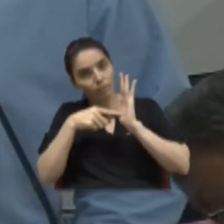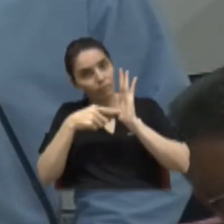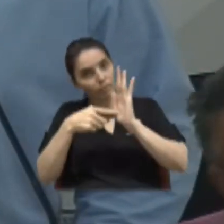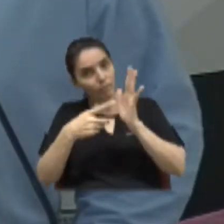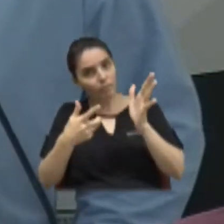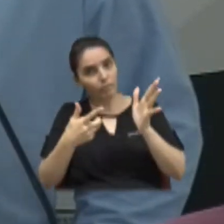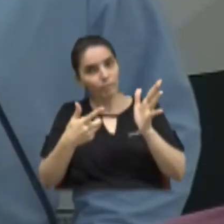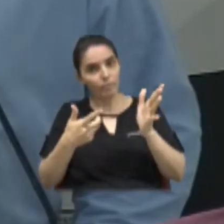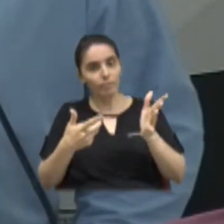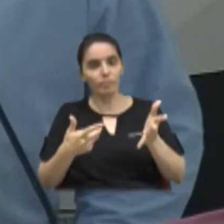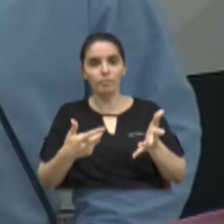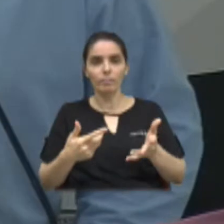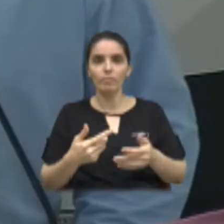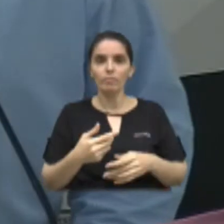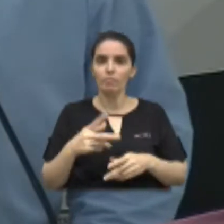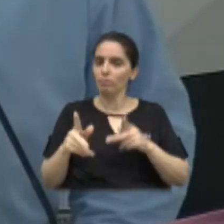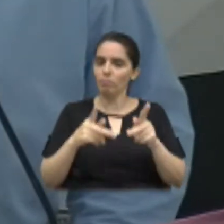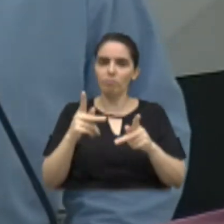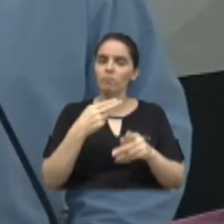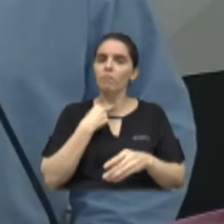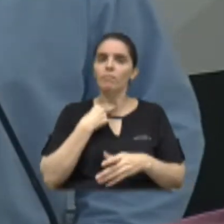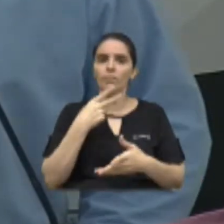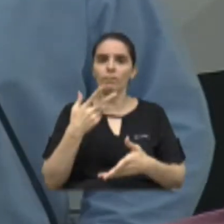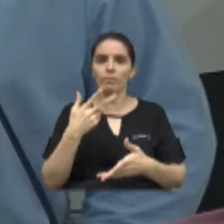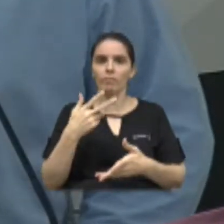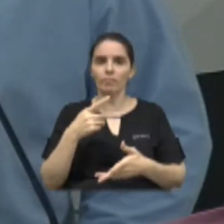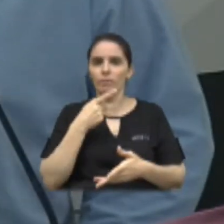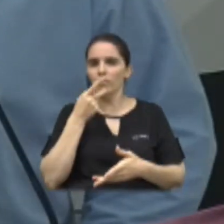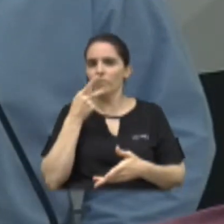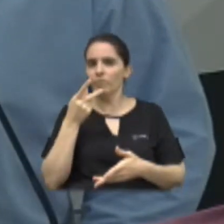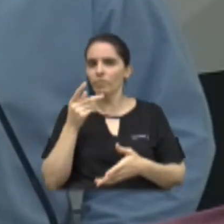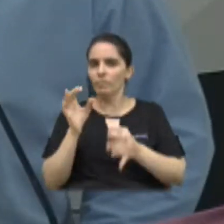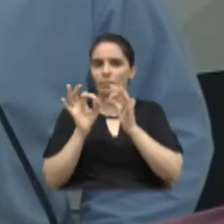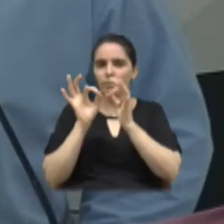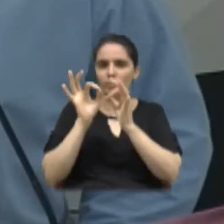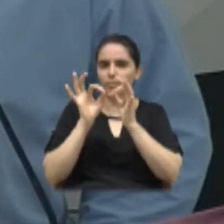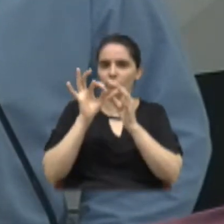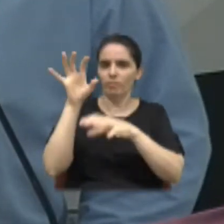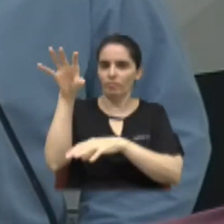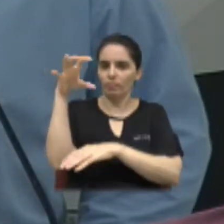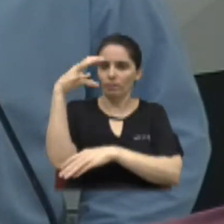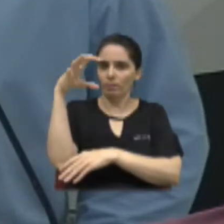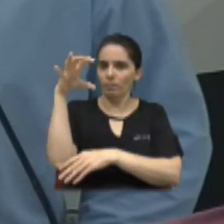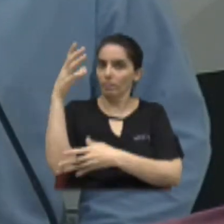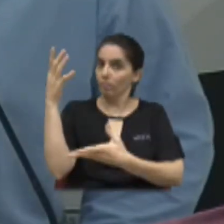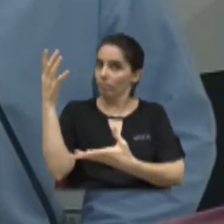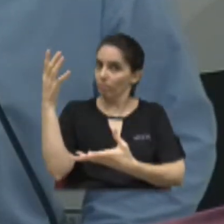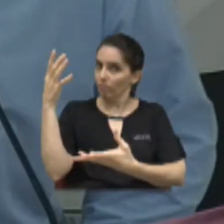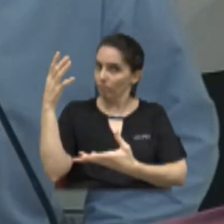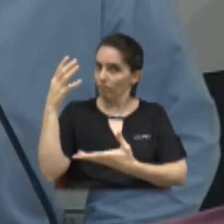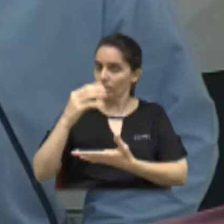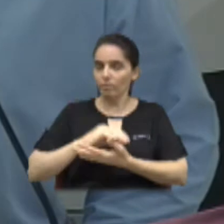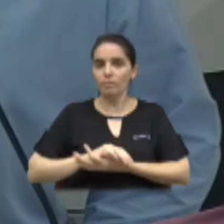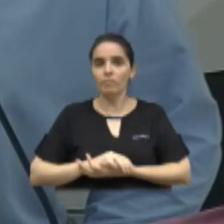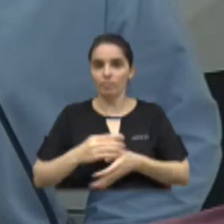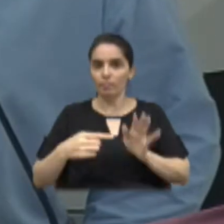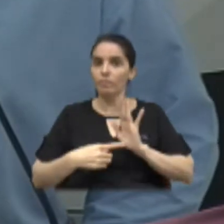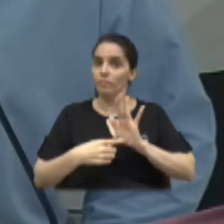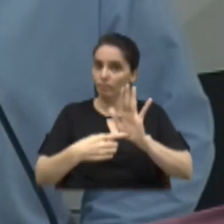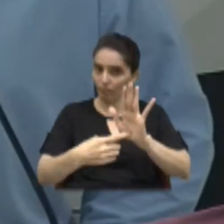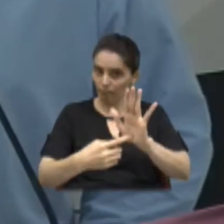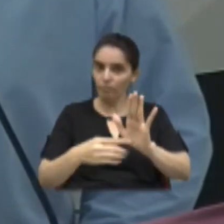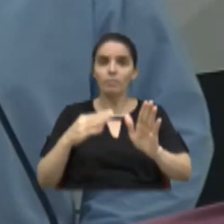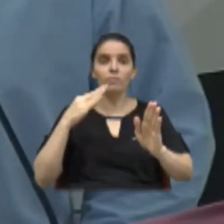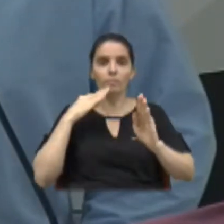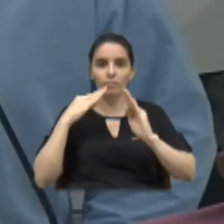mercê. Não sabe. Falaram que foram lá e mexeram no radar. E realmente eles trouxeram fotos aí, eu